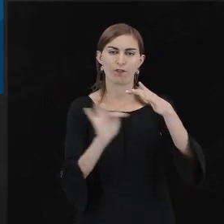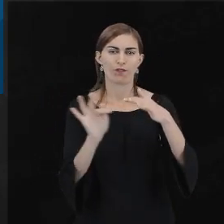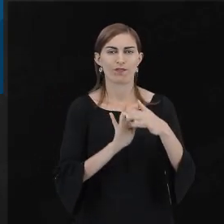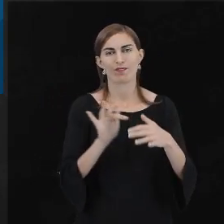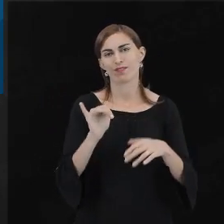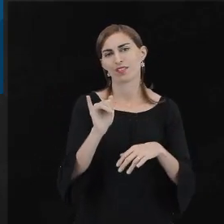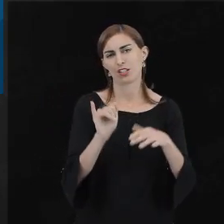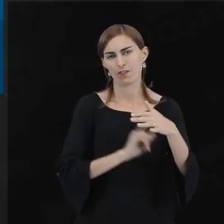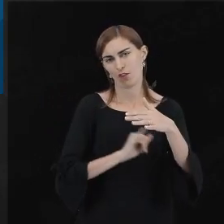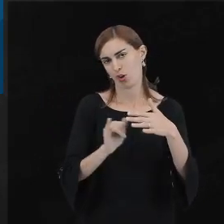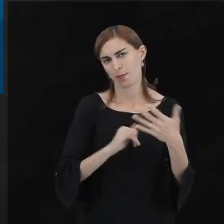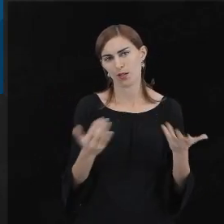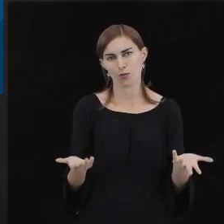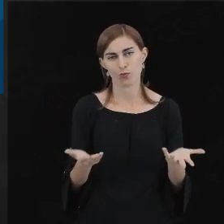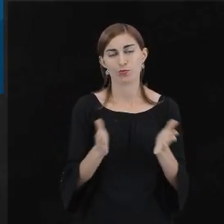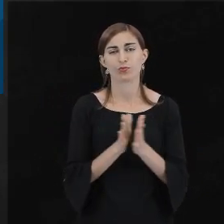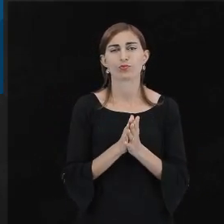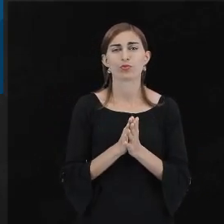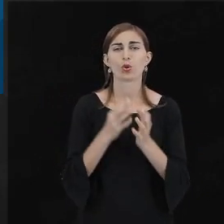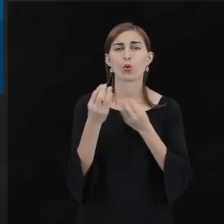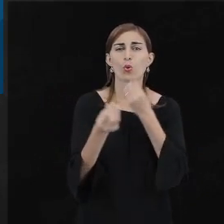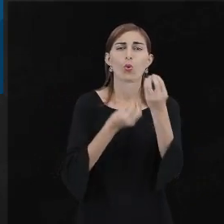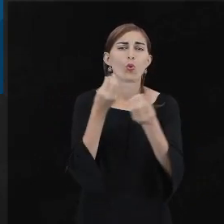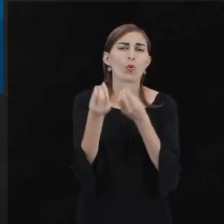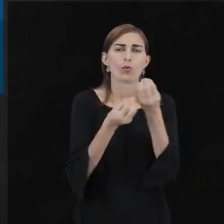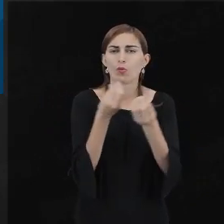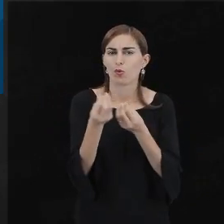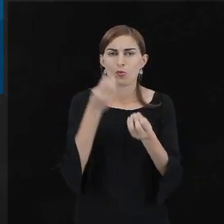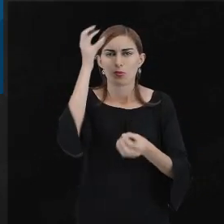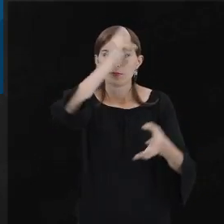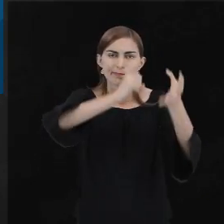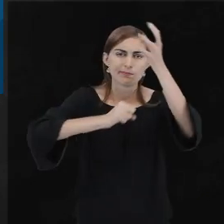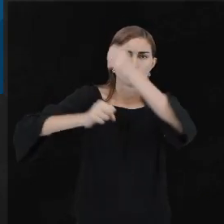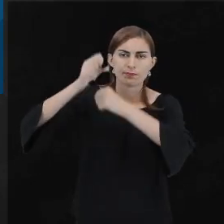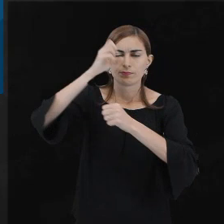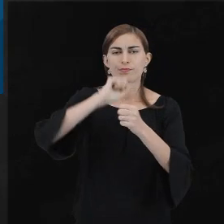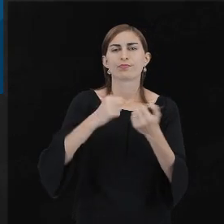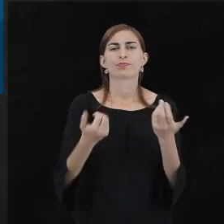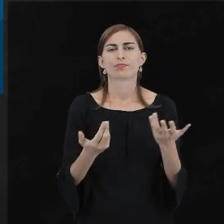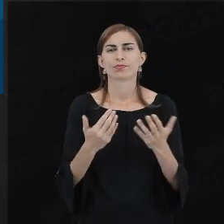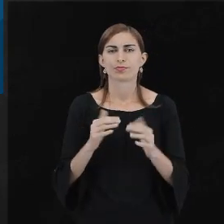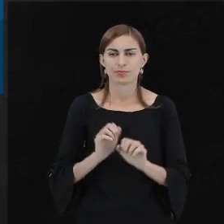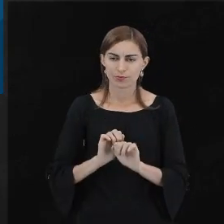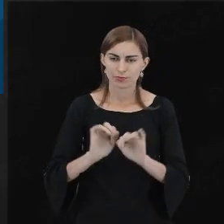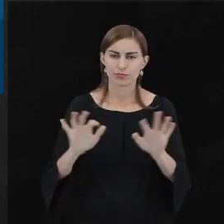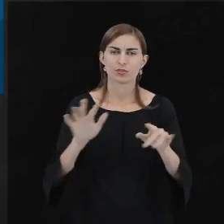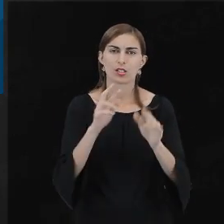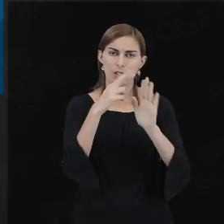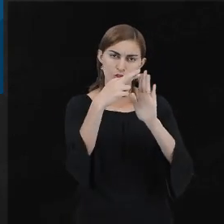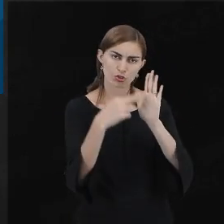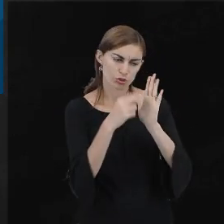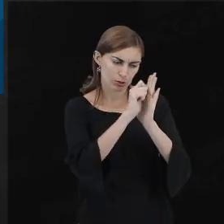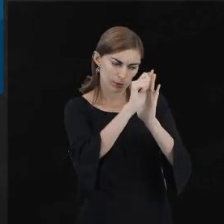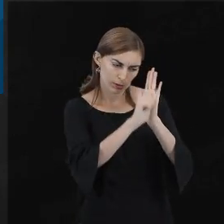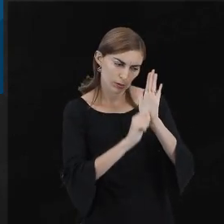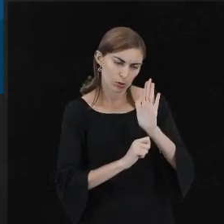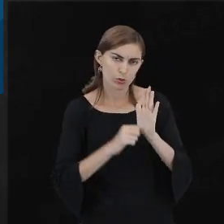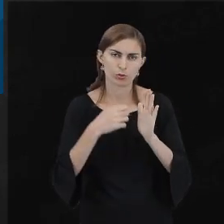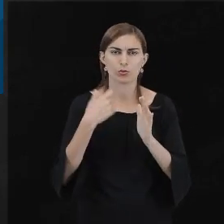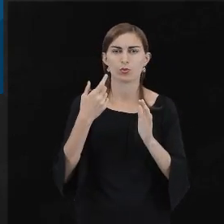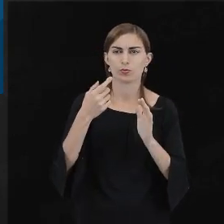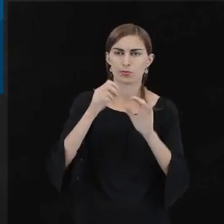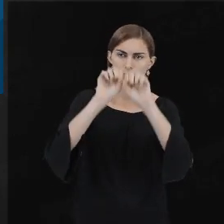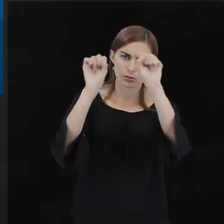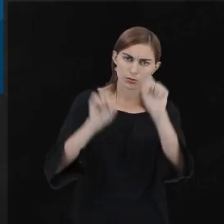para o desenvolvimento dos nossos estudantes e para ele represente avanços? Porque muitas vezes essas observações, esses